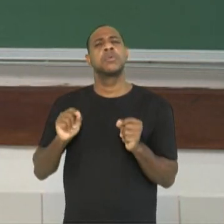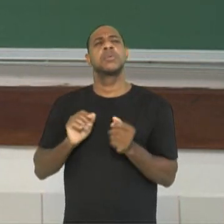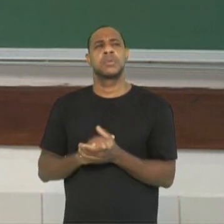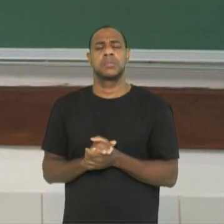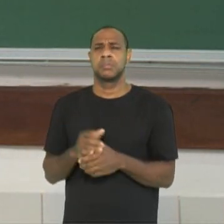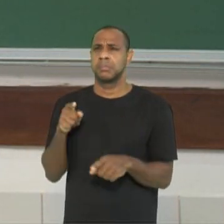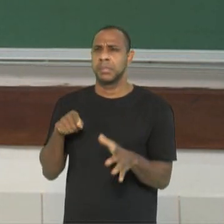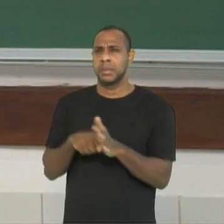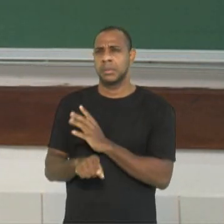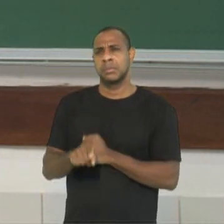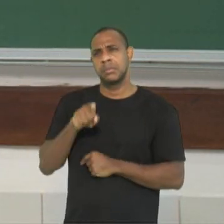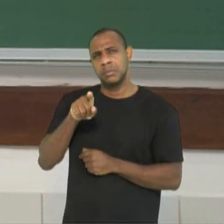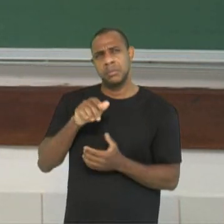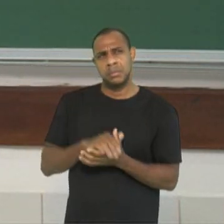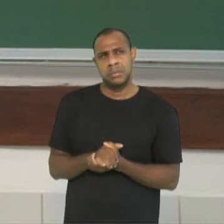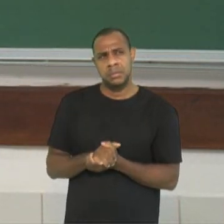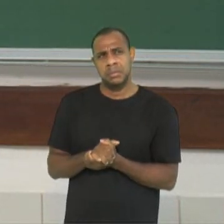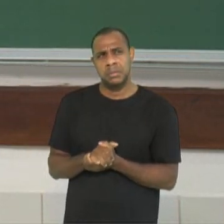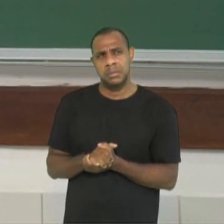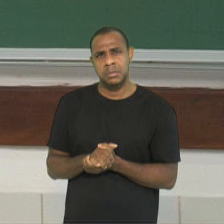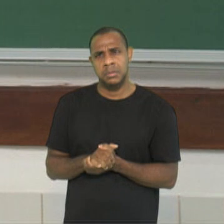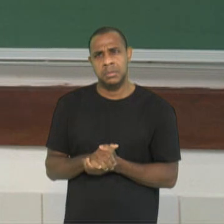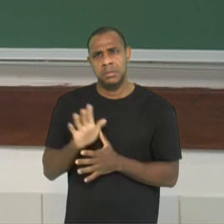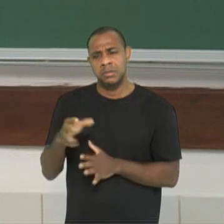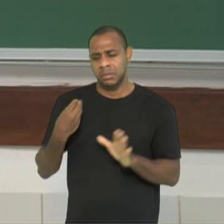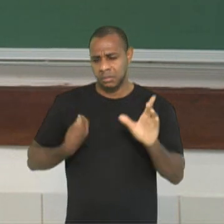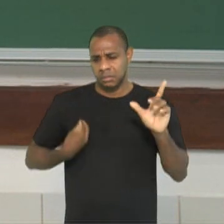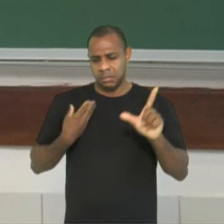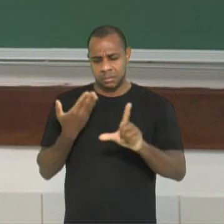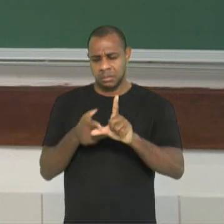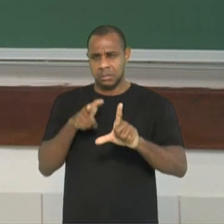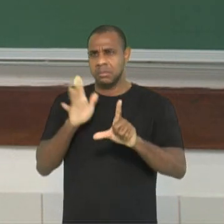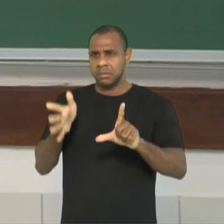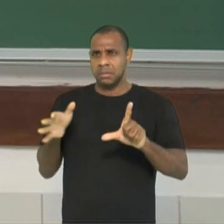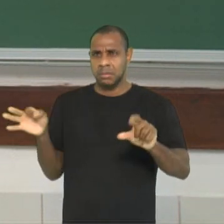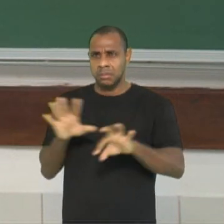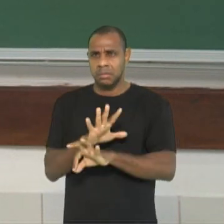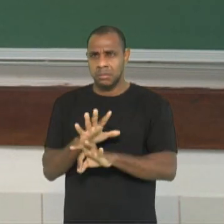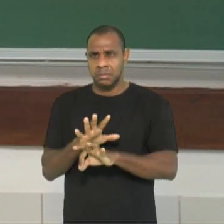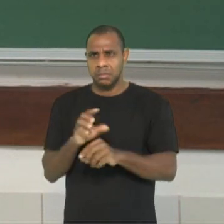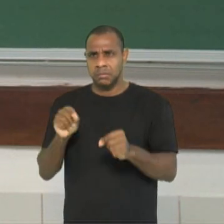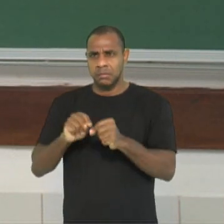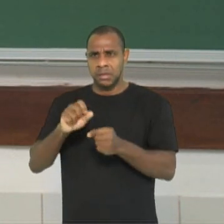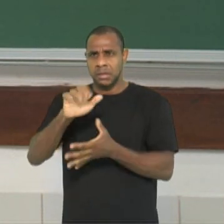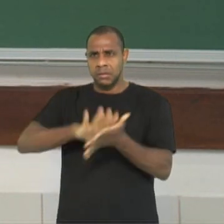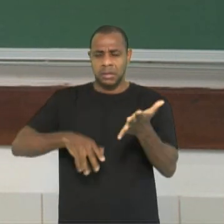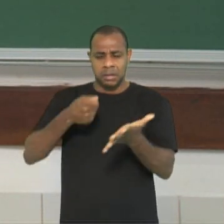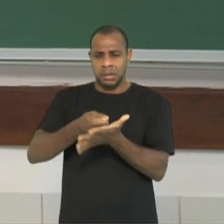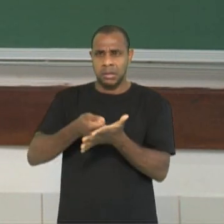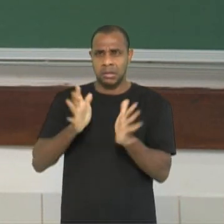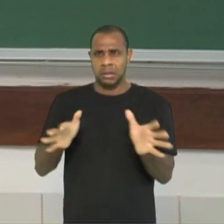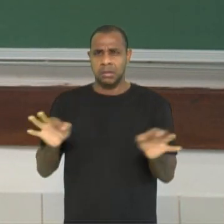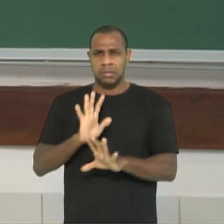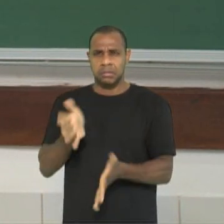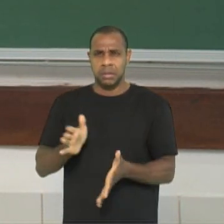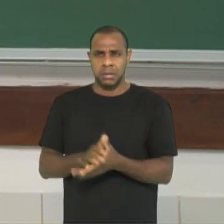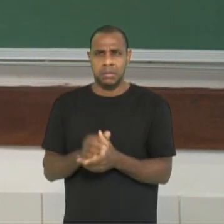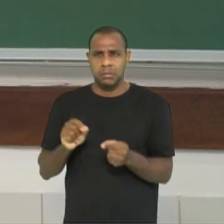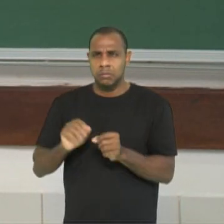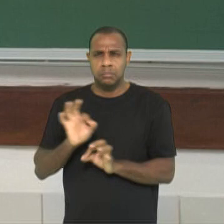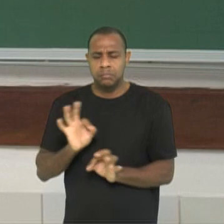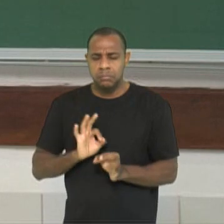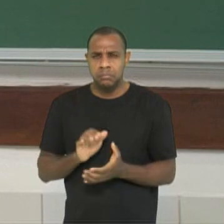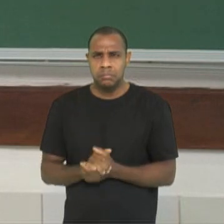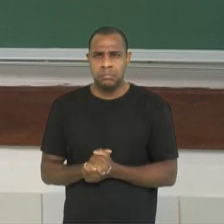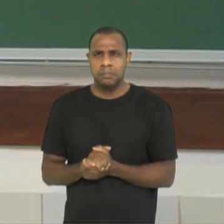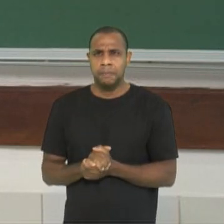quero perguntar para você o seguinte: já validou a sua presença no Google Classroom? Já realizou a atividade obrigatória? Ainda não fez?